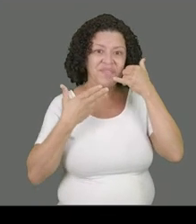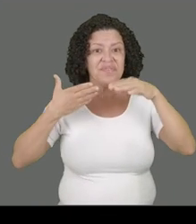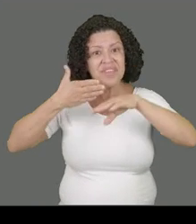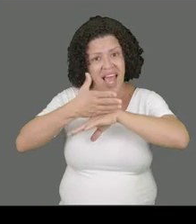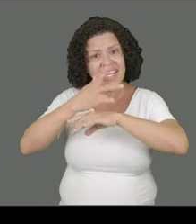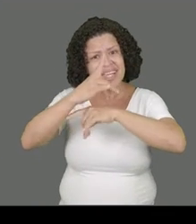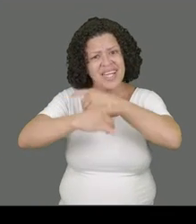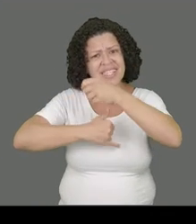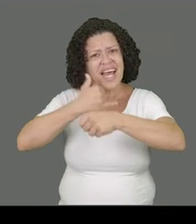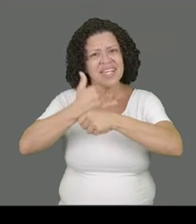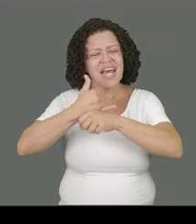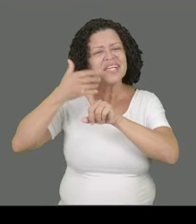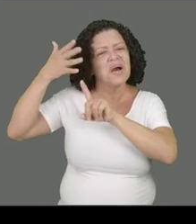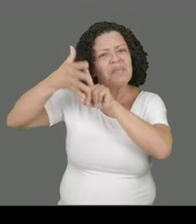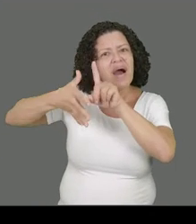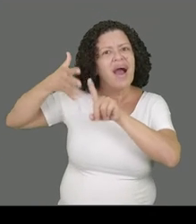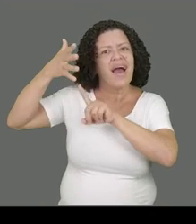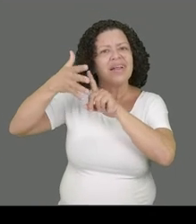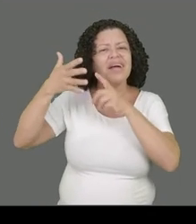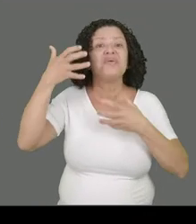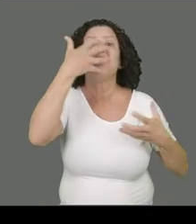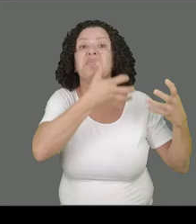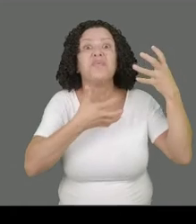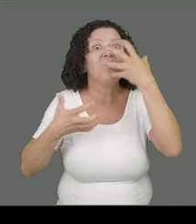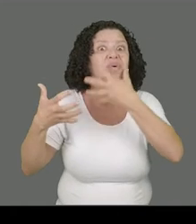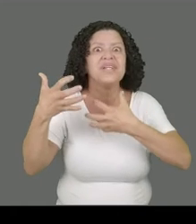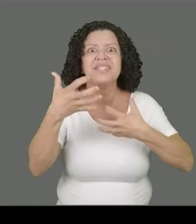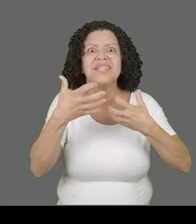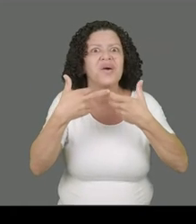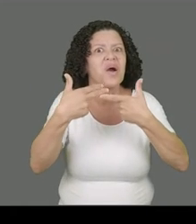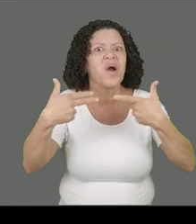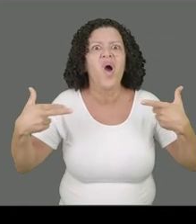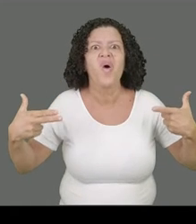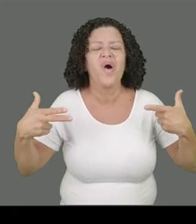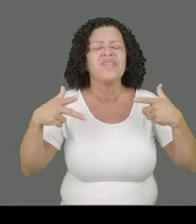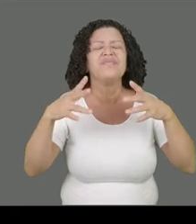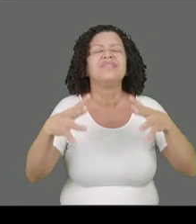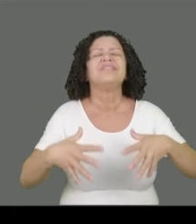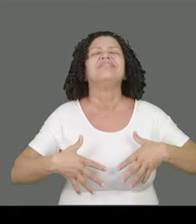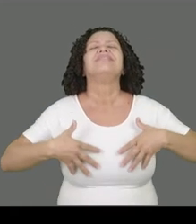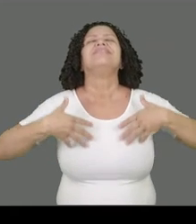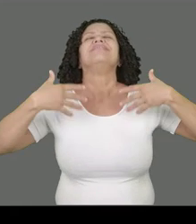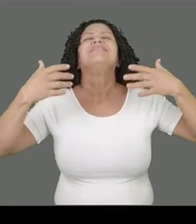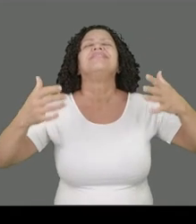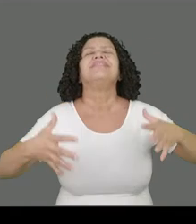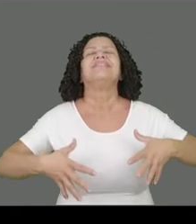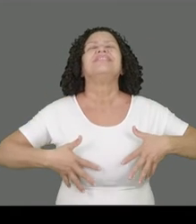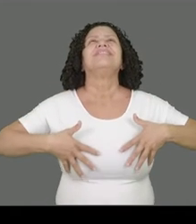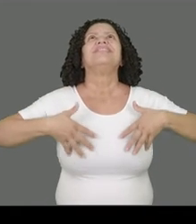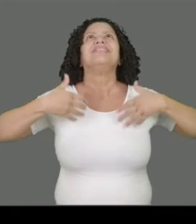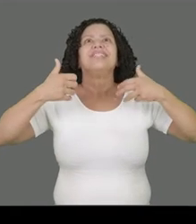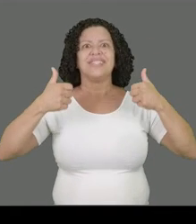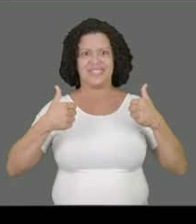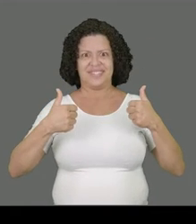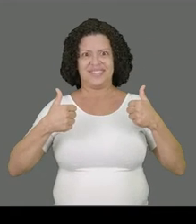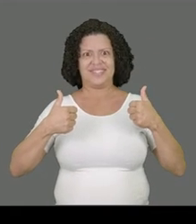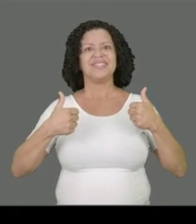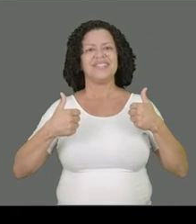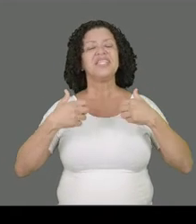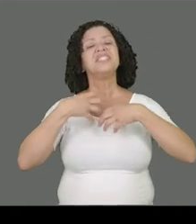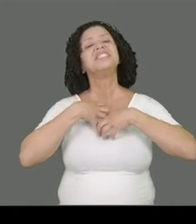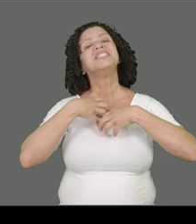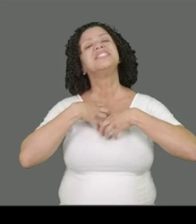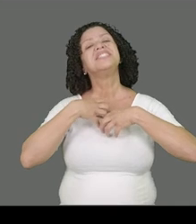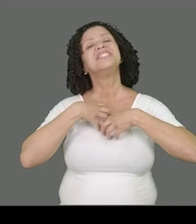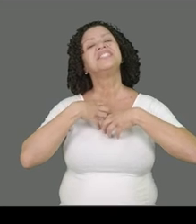entre na internet, busque uma palestra, uma música, algo que eleve o teu espírito, que te faça